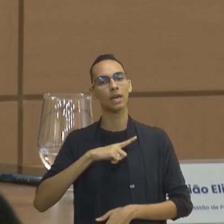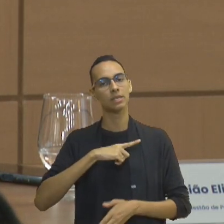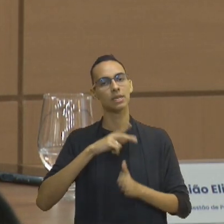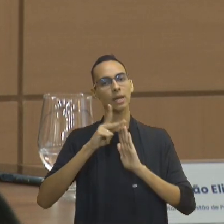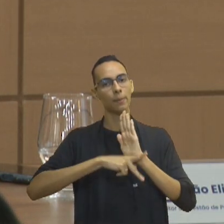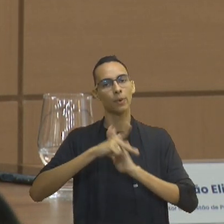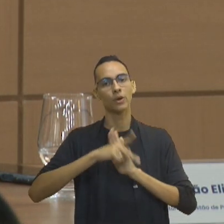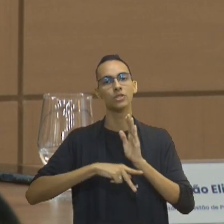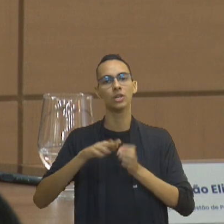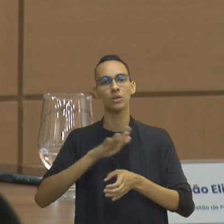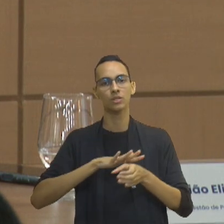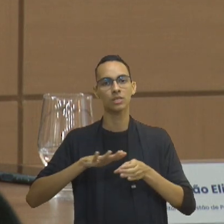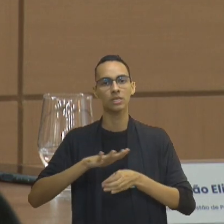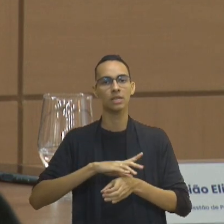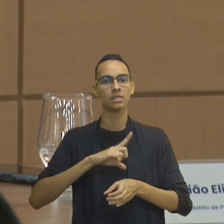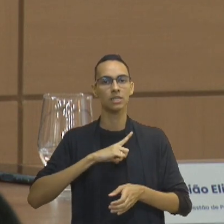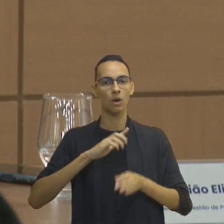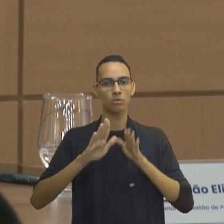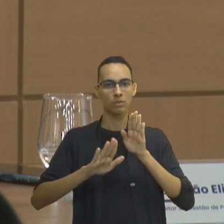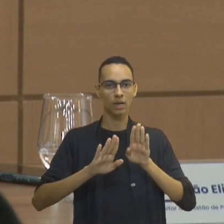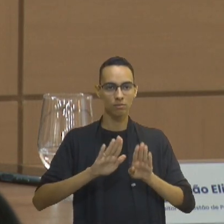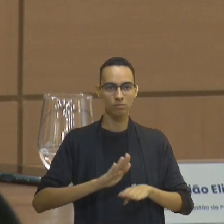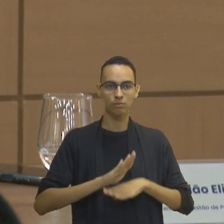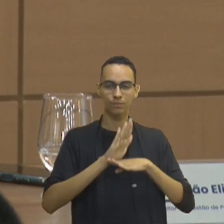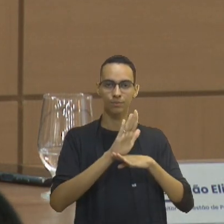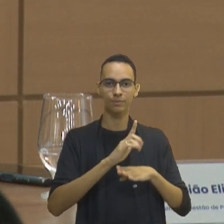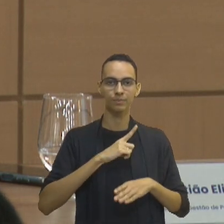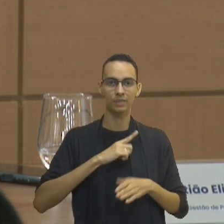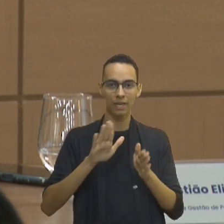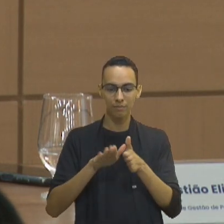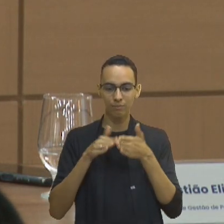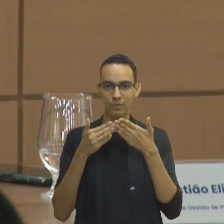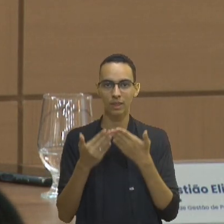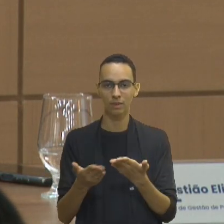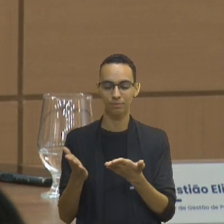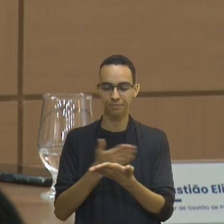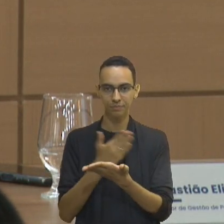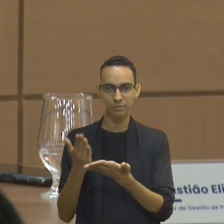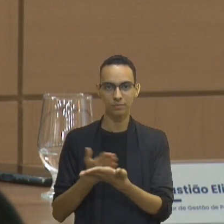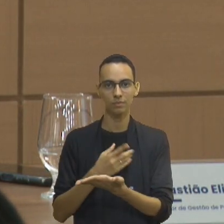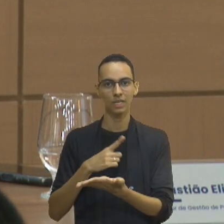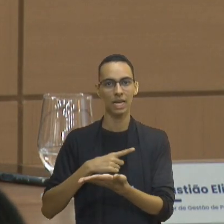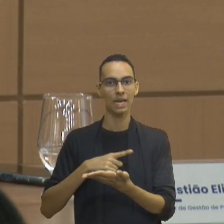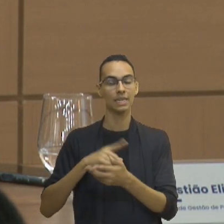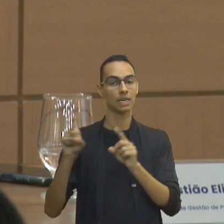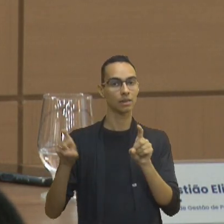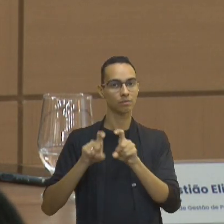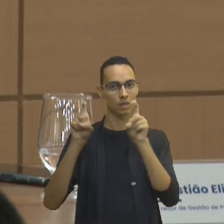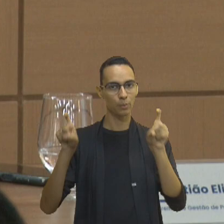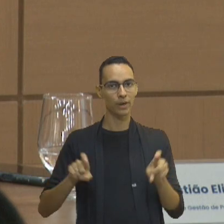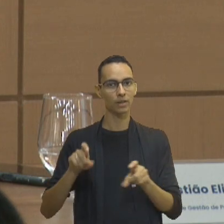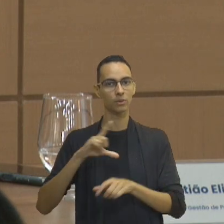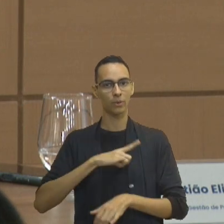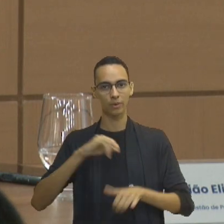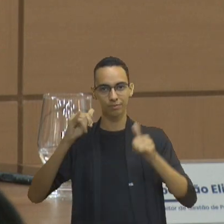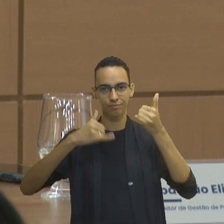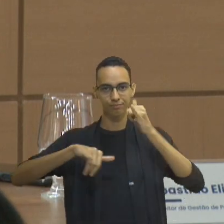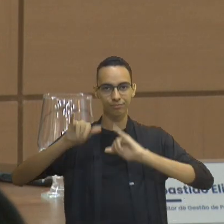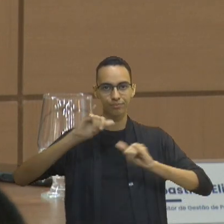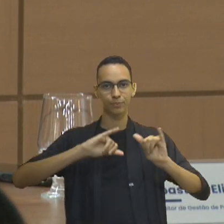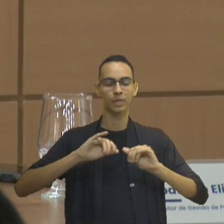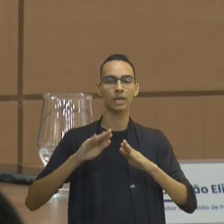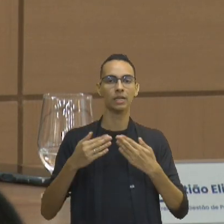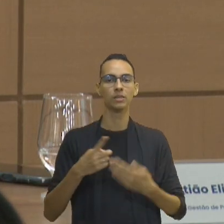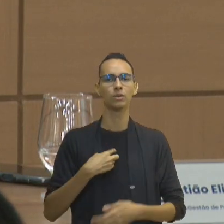temos assistência, nós temos temos revistas, nós temos produções, laboratórios. Então, nós temos uma